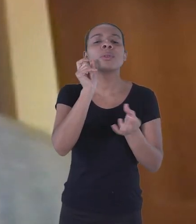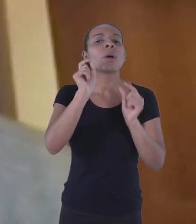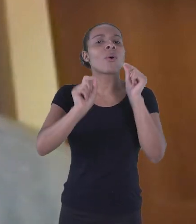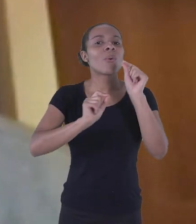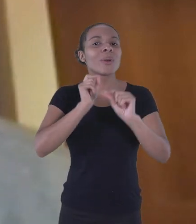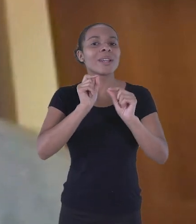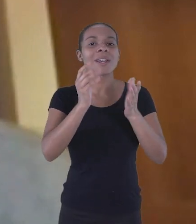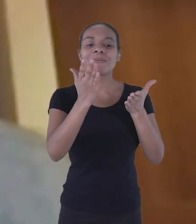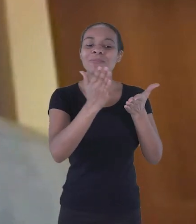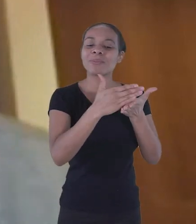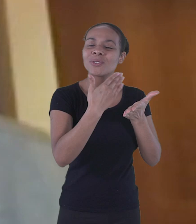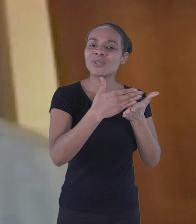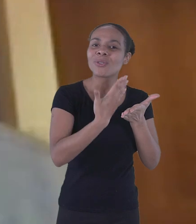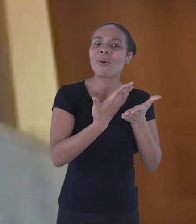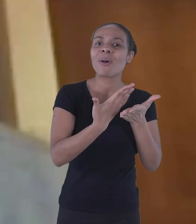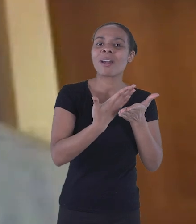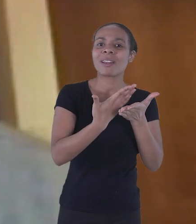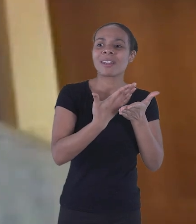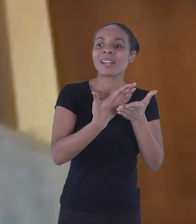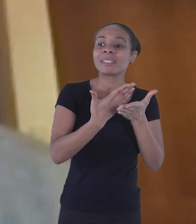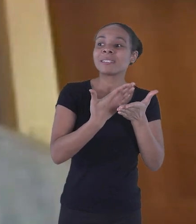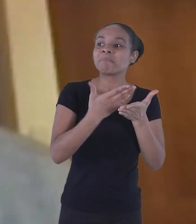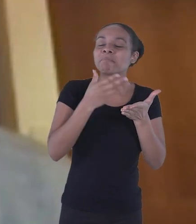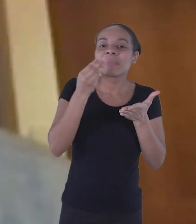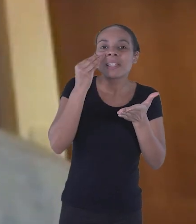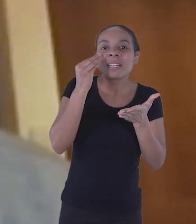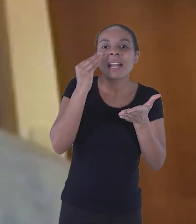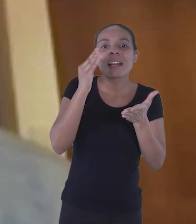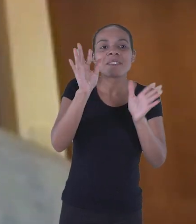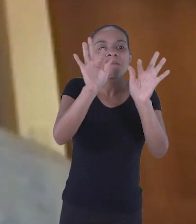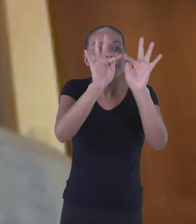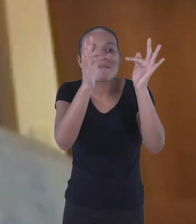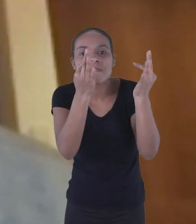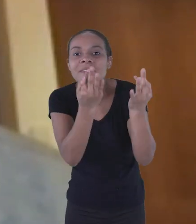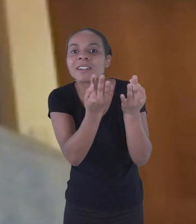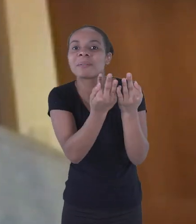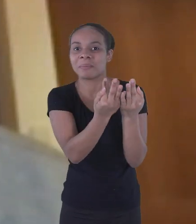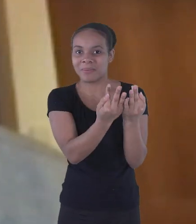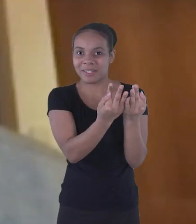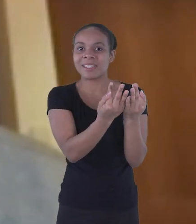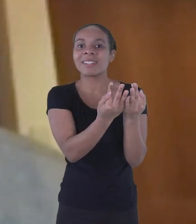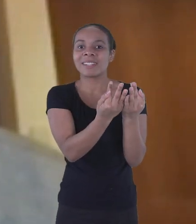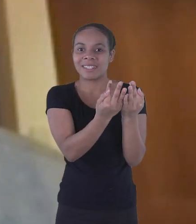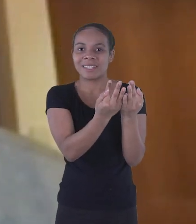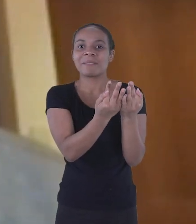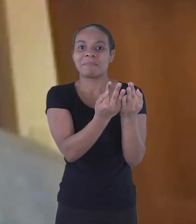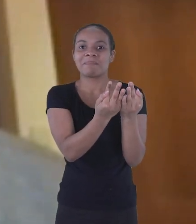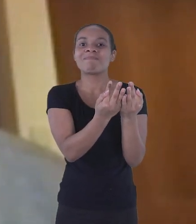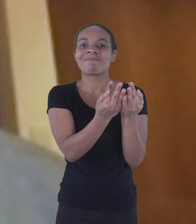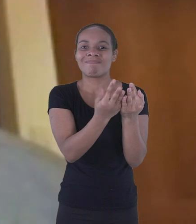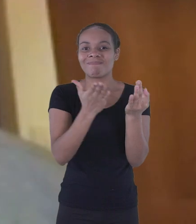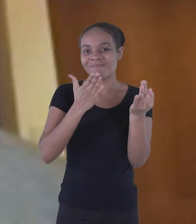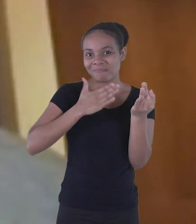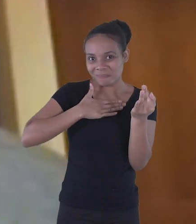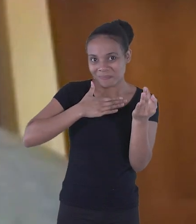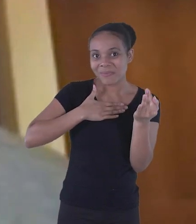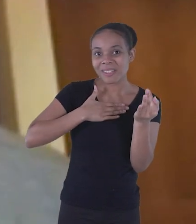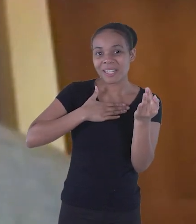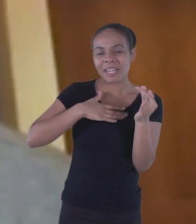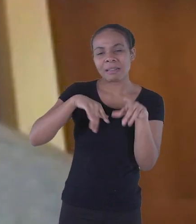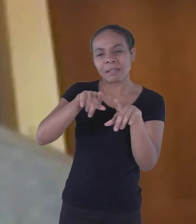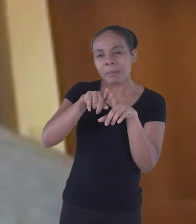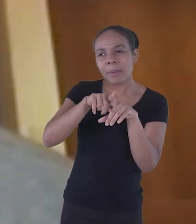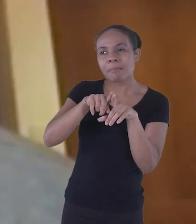uma história que englobasse a minha família e pudesse voltar para o